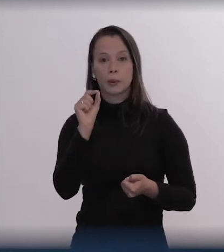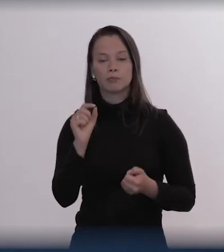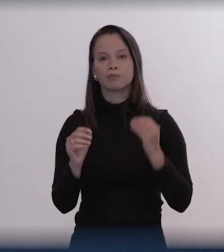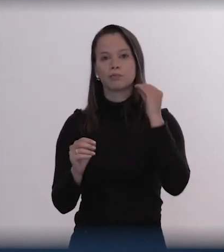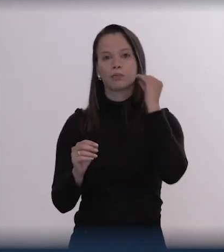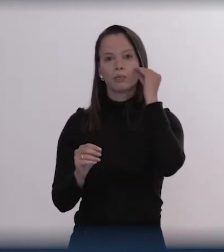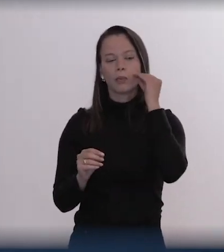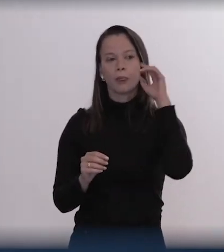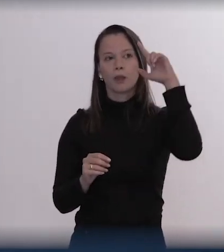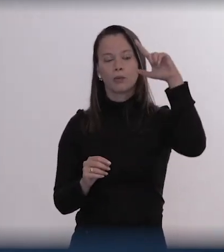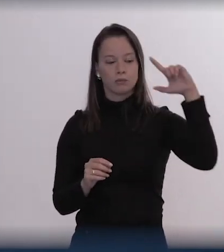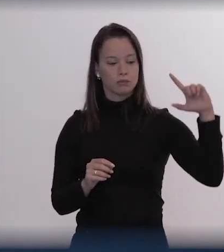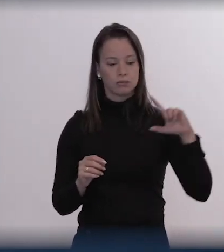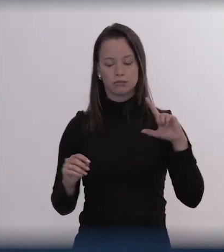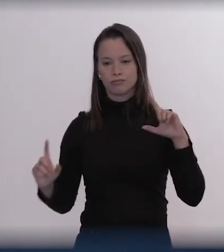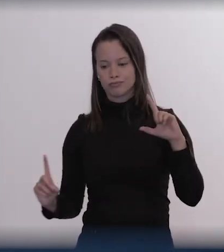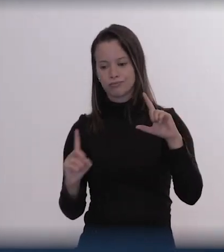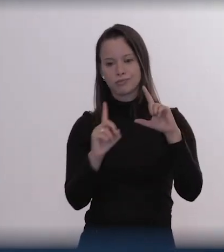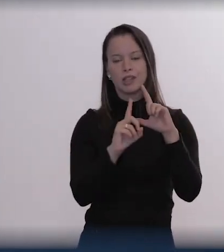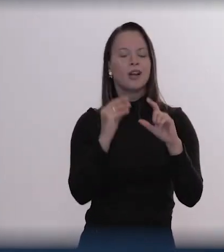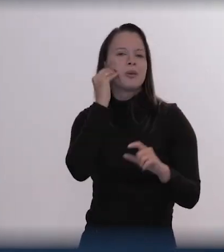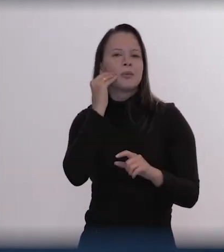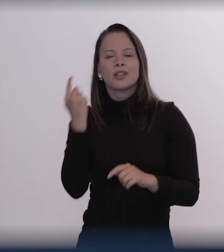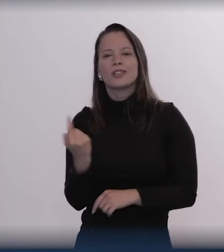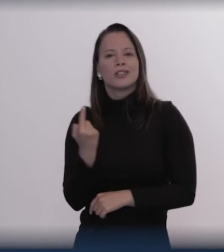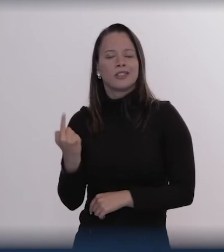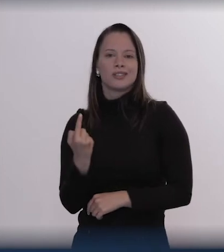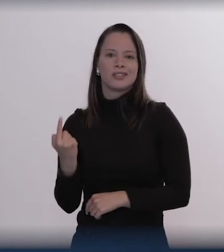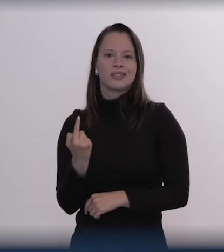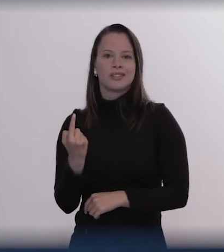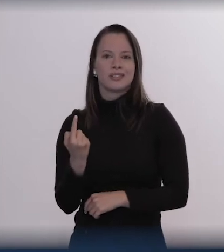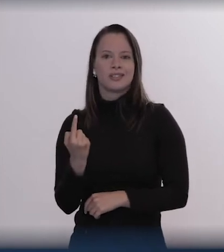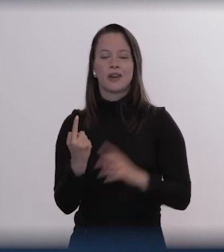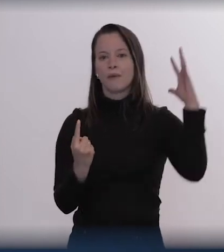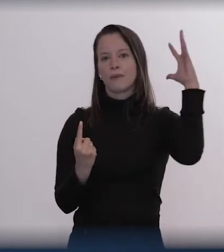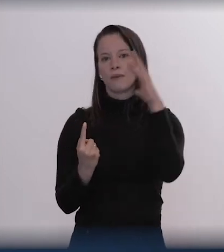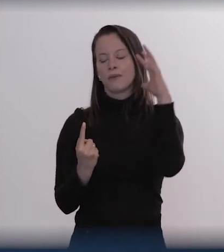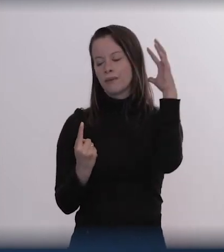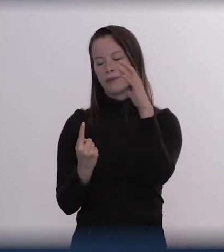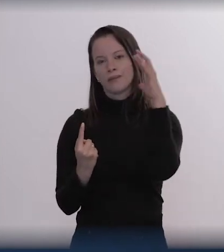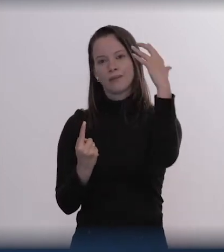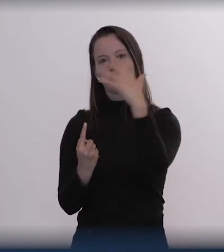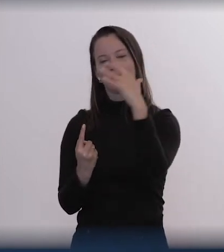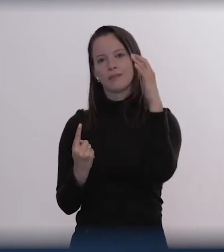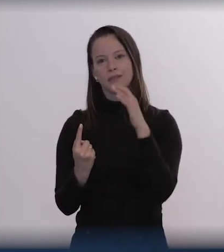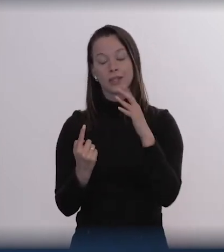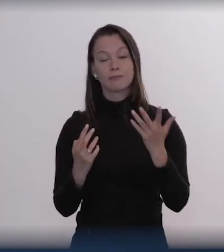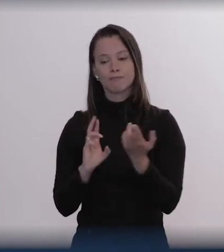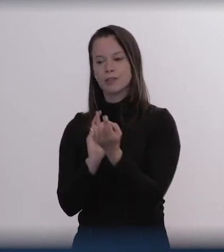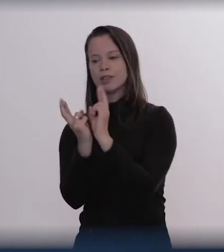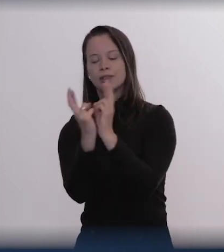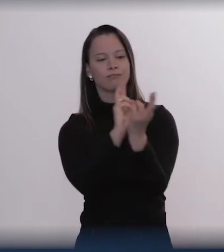da exploração com o mundo, né? Ela não experimenta só o mundo sozinha. E são essas as relações que